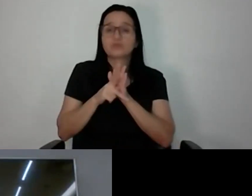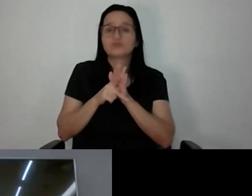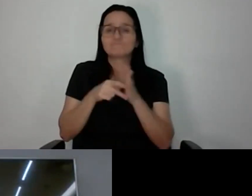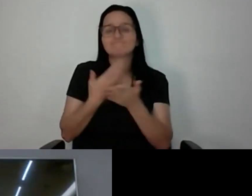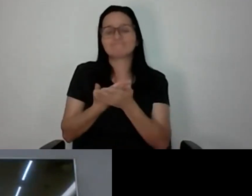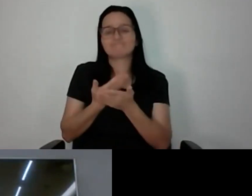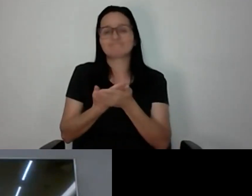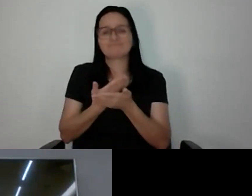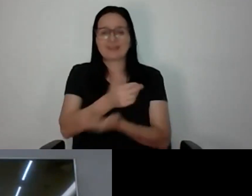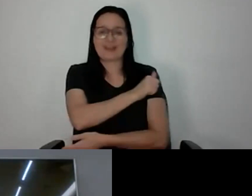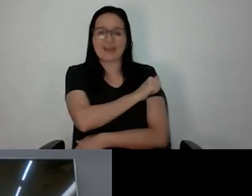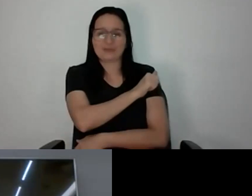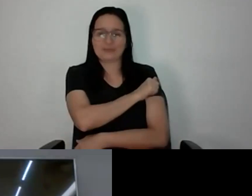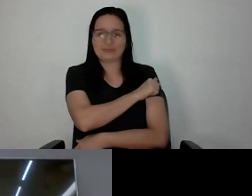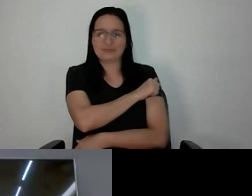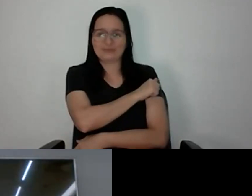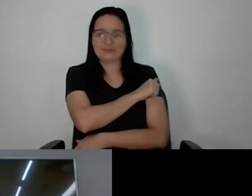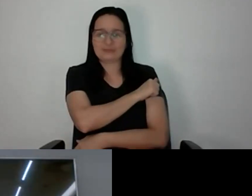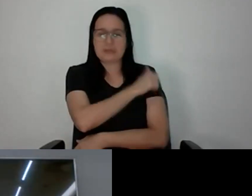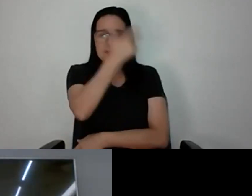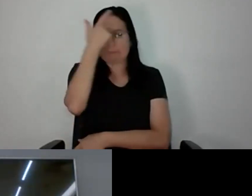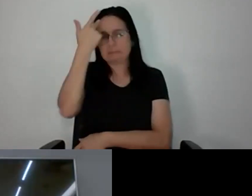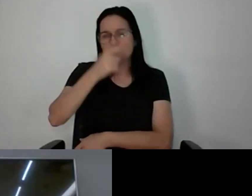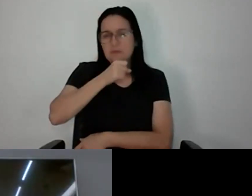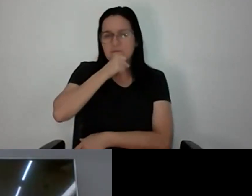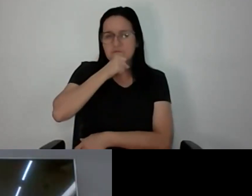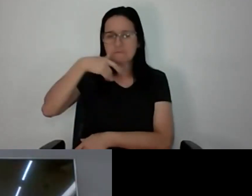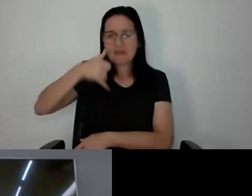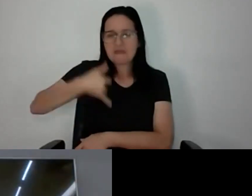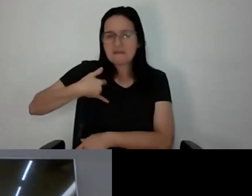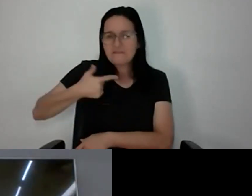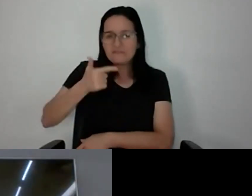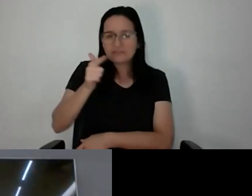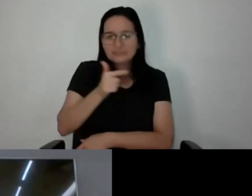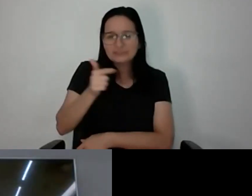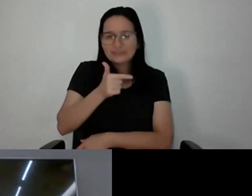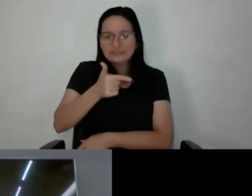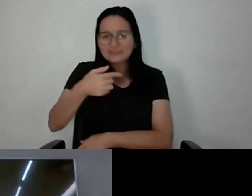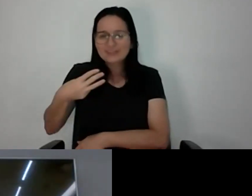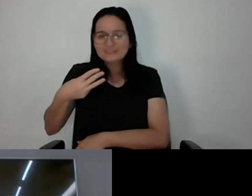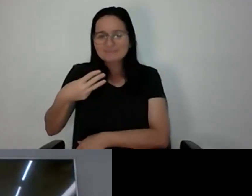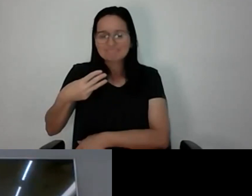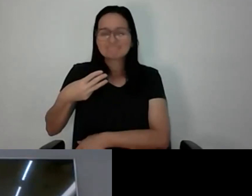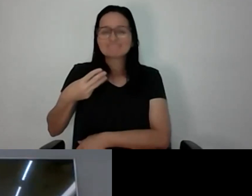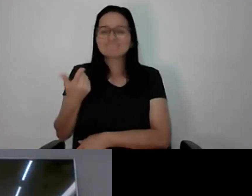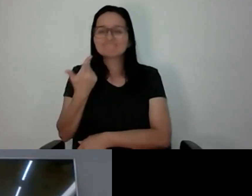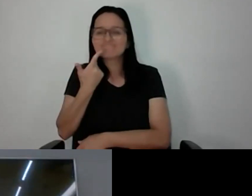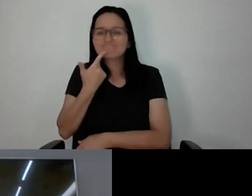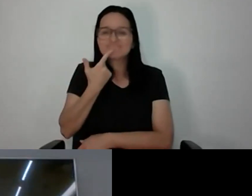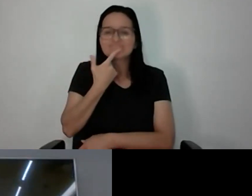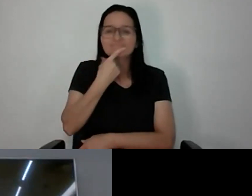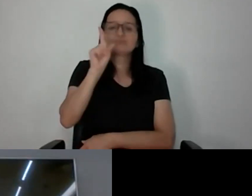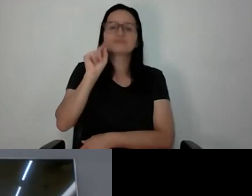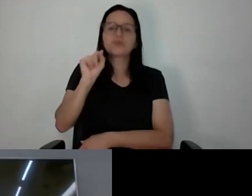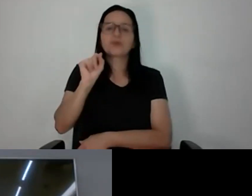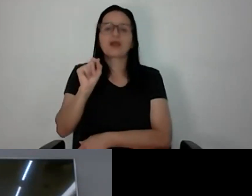Acho que a pessoa mais velha do grupo tinha 22 ou 23 anos, e a gente teve a oportunidade de ganhar desenvolvendo essa solução, mas o Global